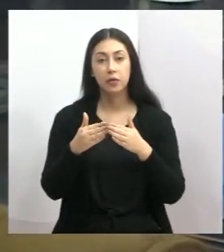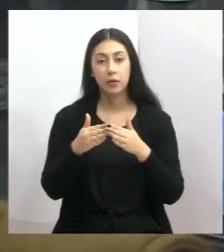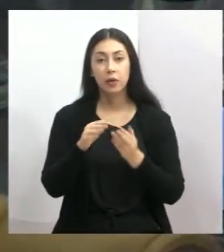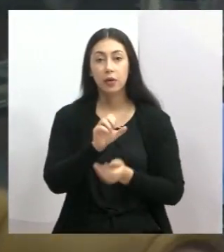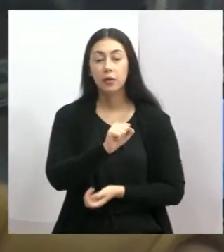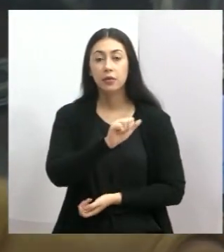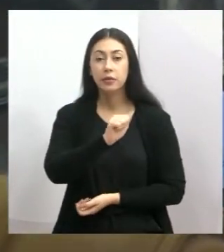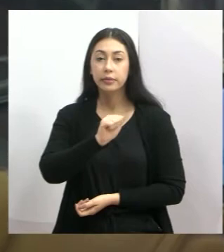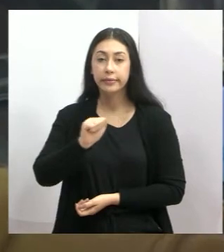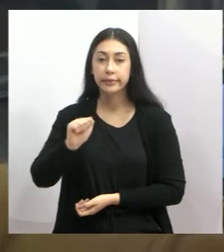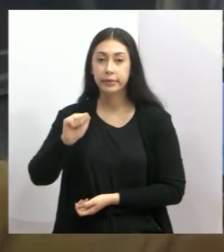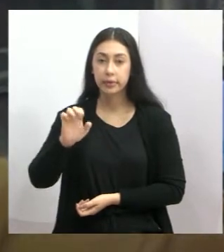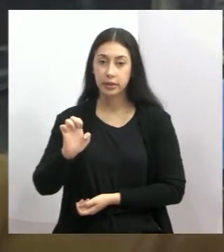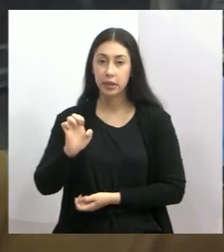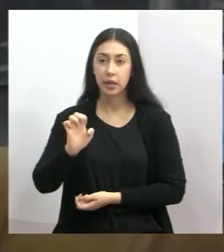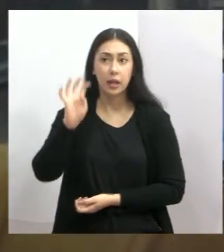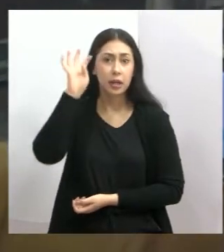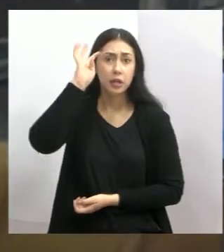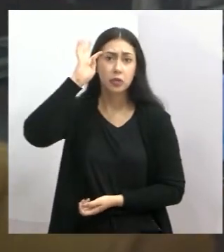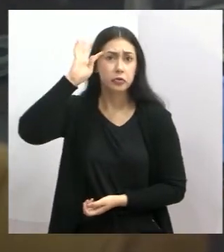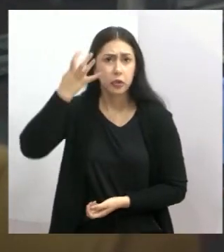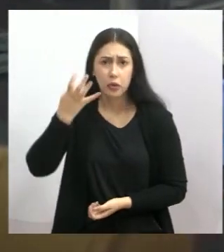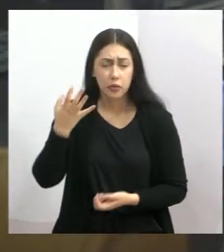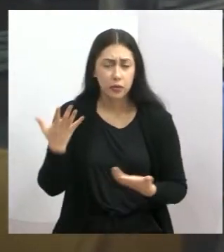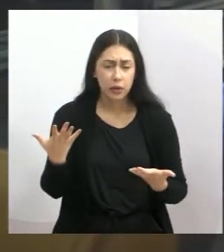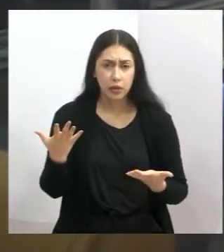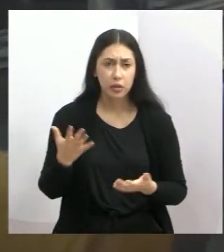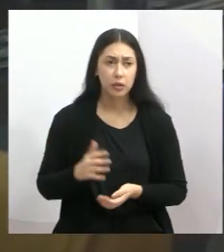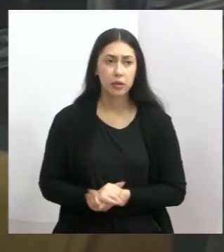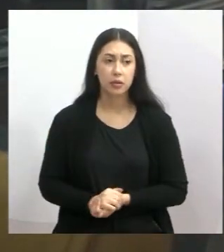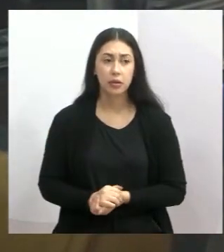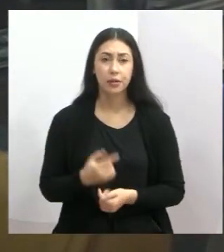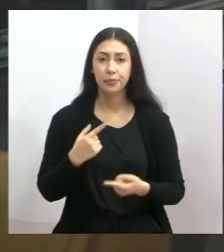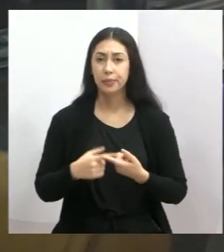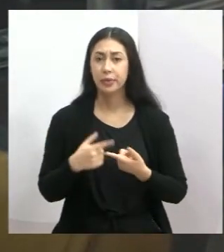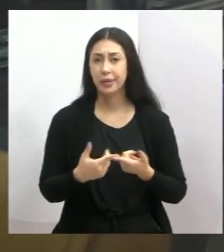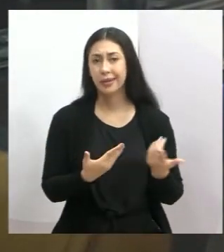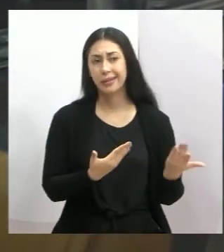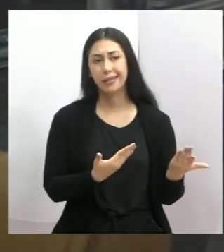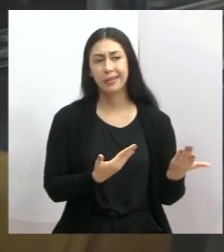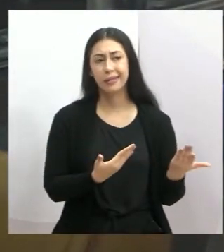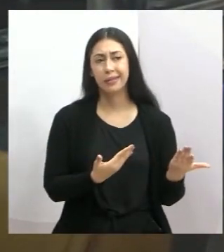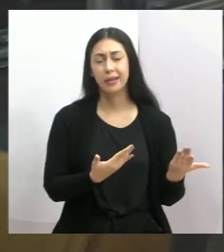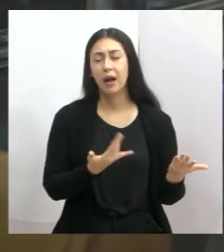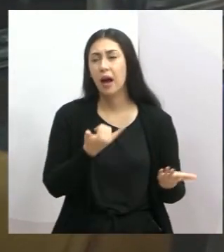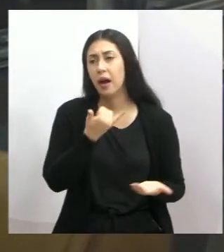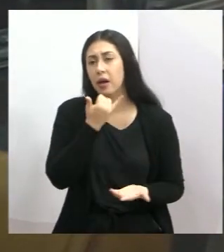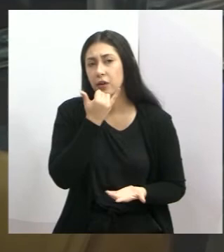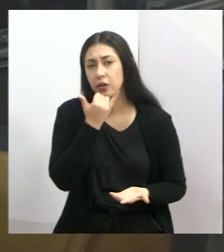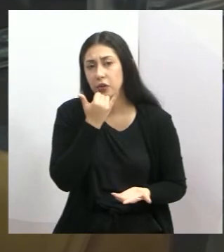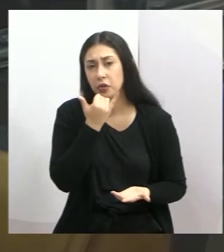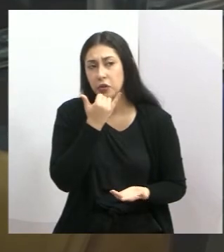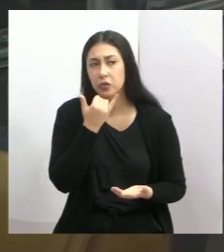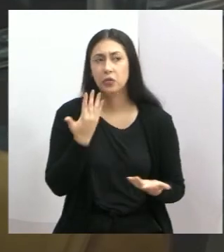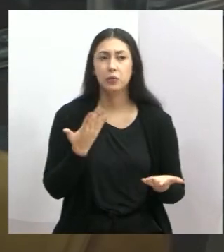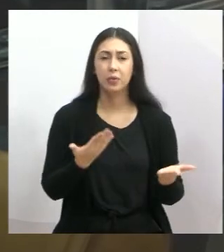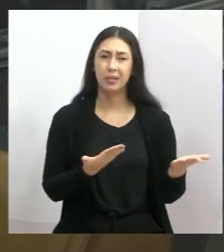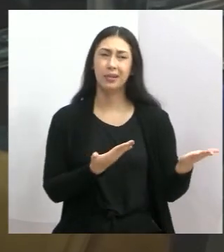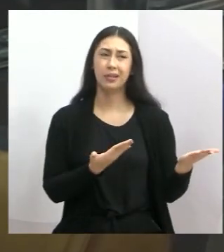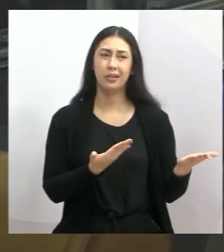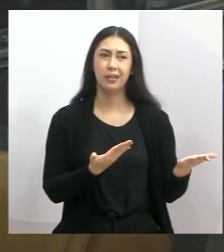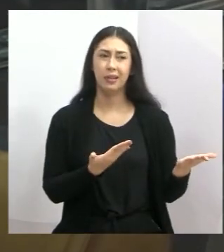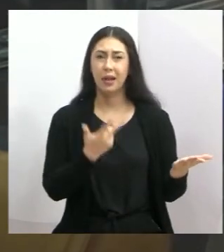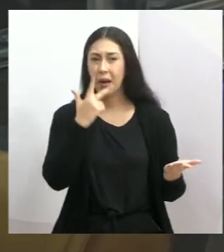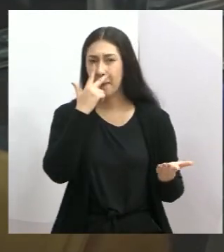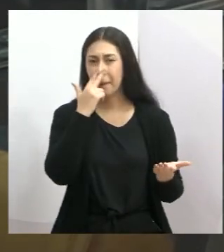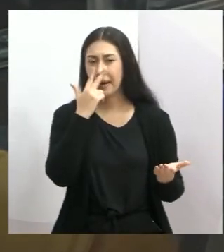aos Ai que toma Providência que acha uma outra alternativa porque isso daqui para mim desculpa até o palavreado